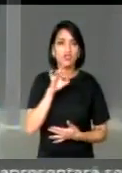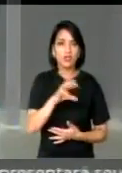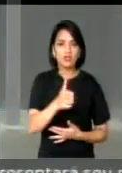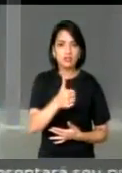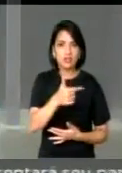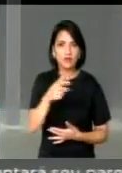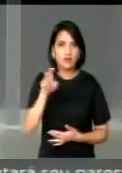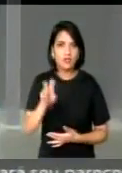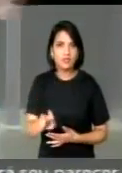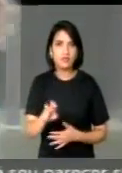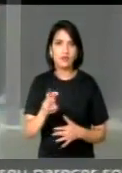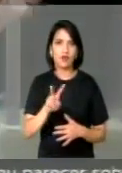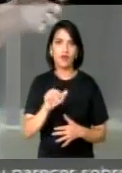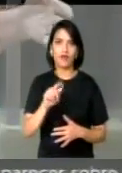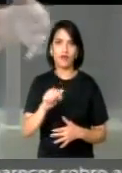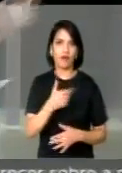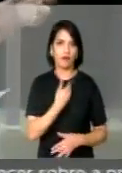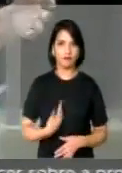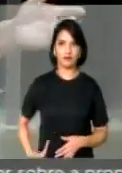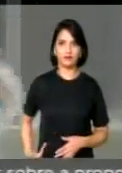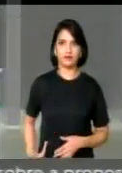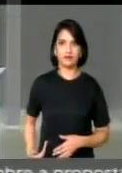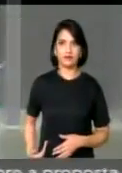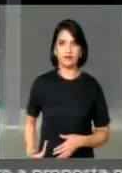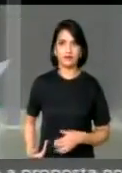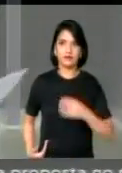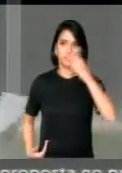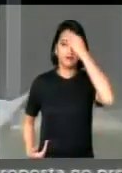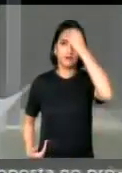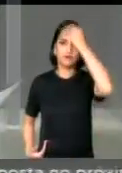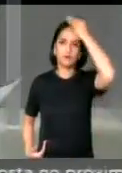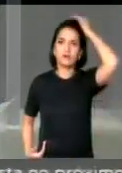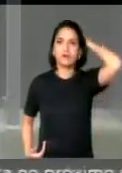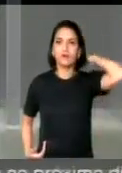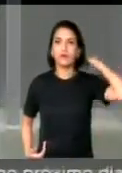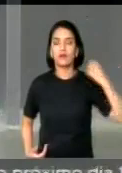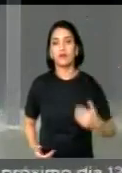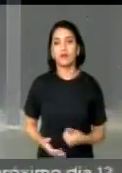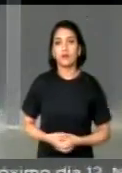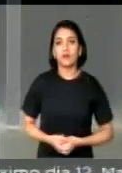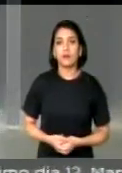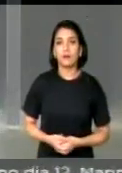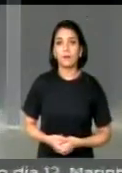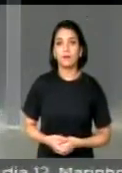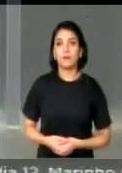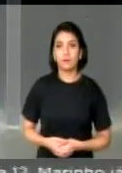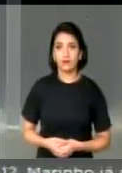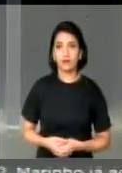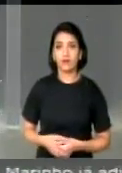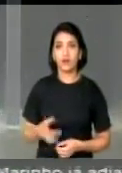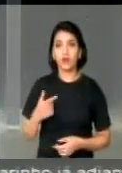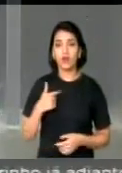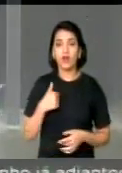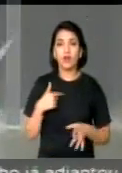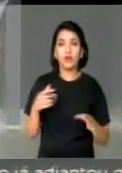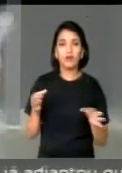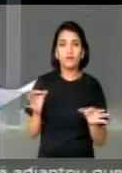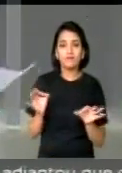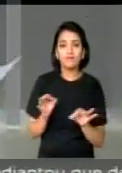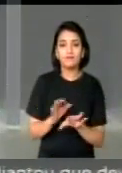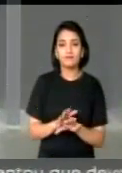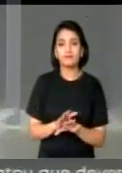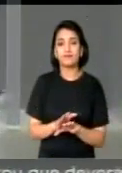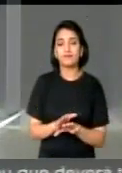pública. Senhor presidente, eu vou concluir, acredito que não vou alcançar a concluir meu pensamento,